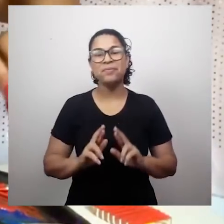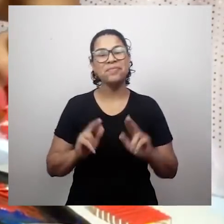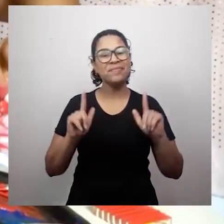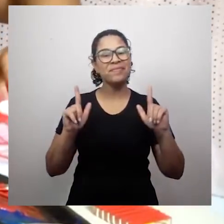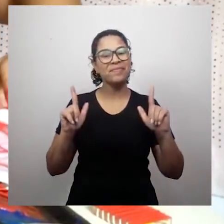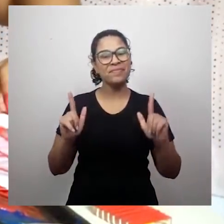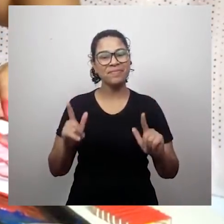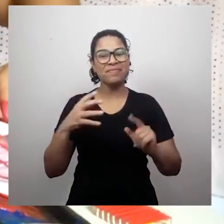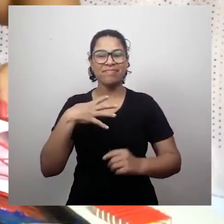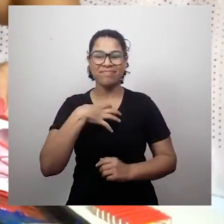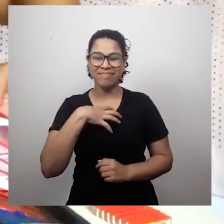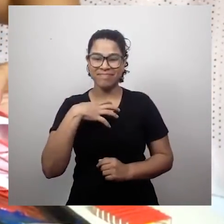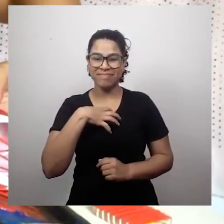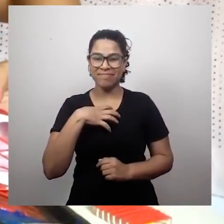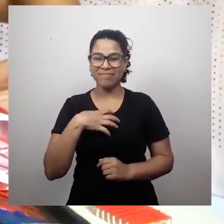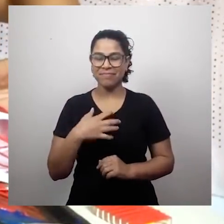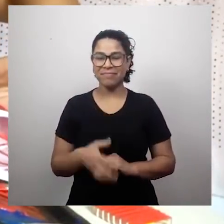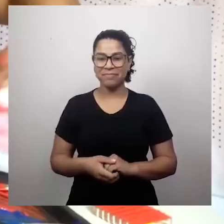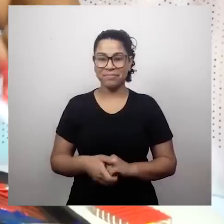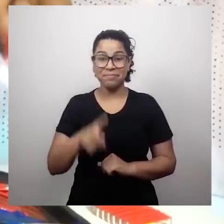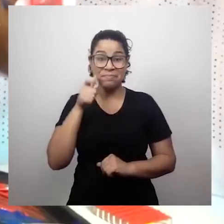olha só que diferente.